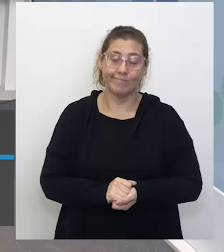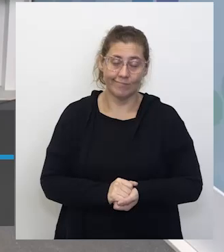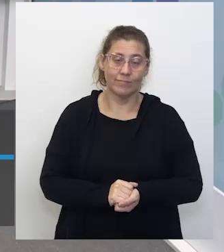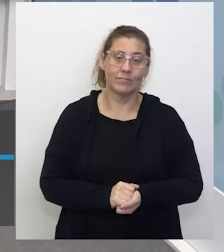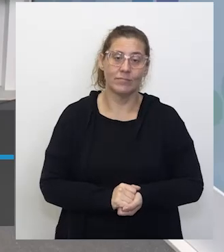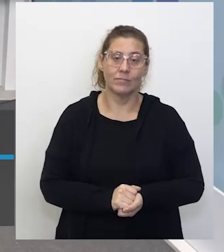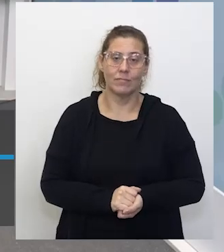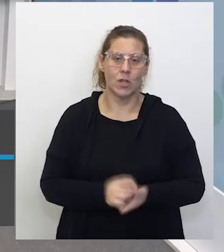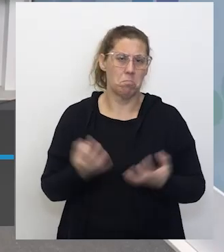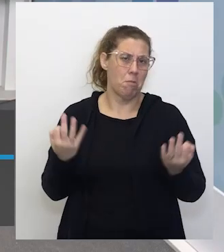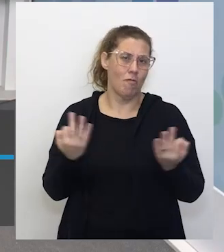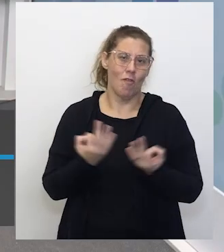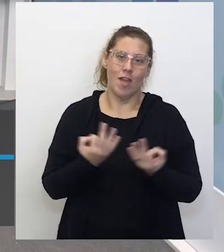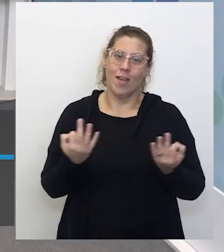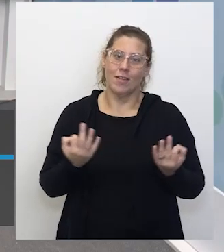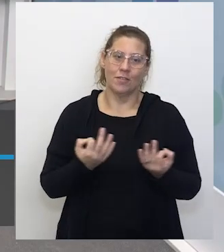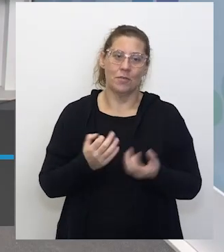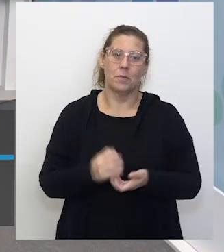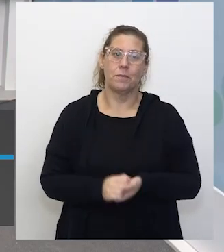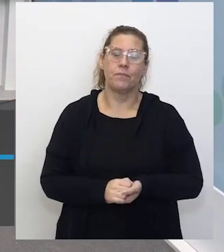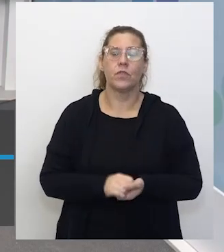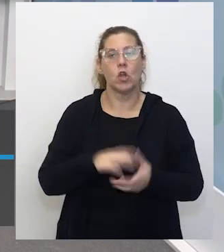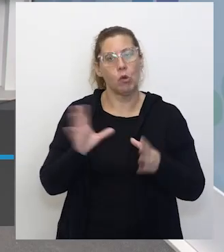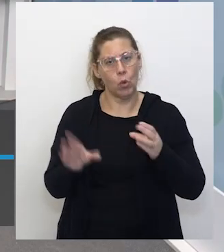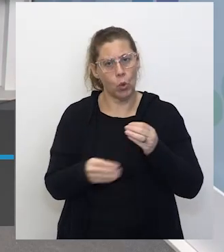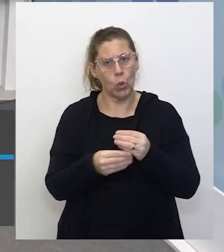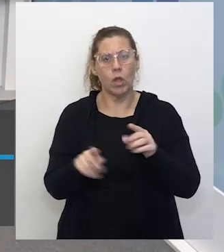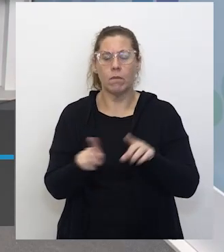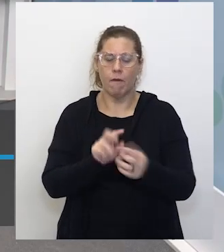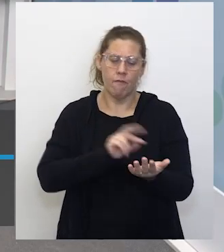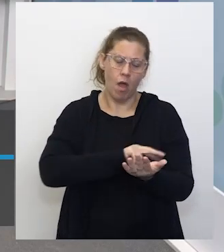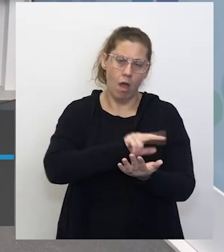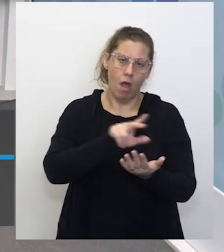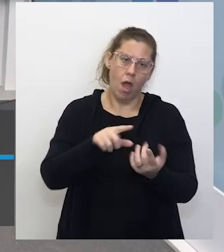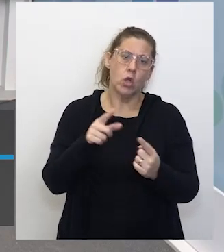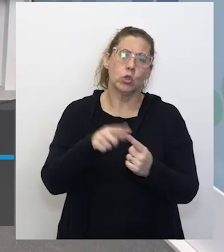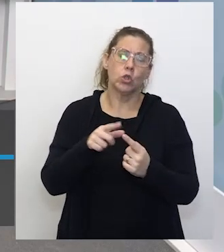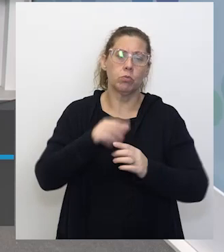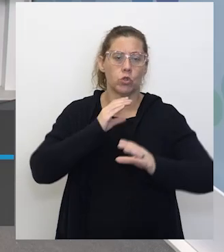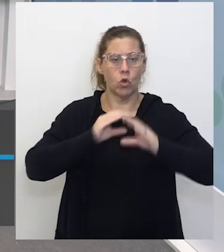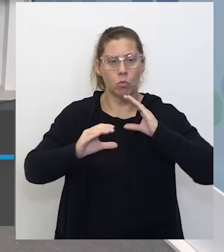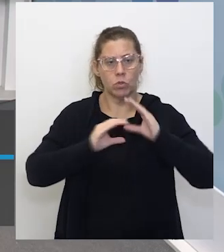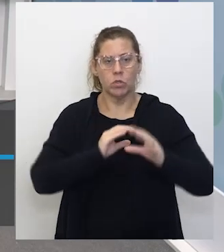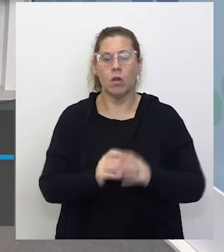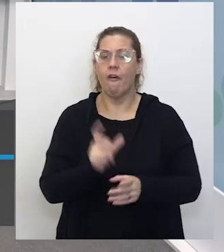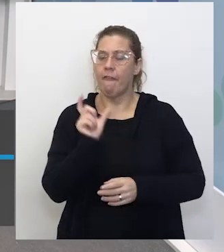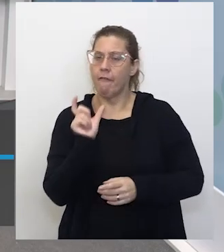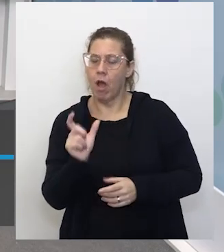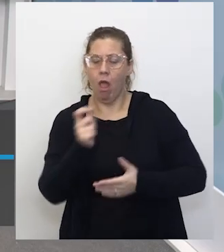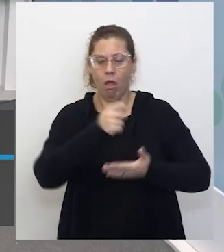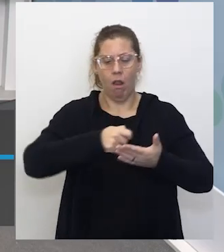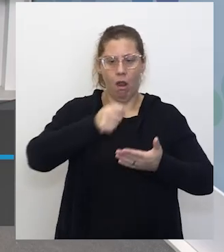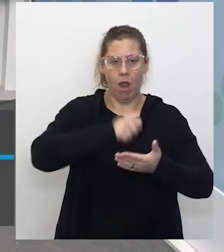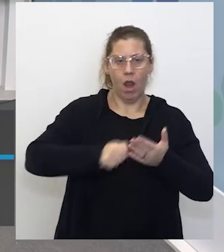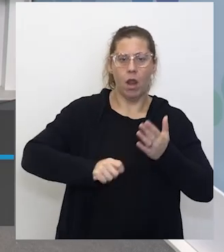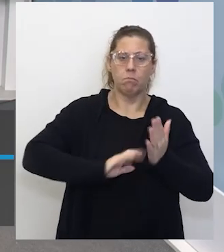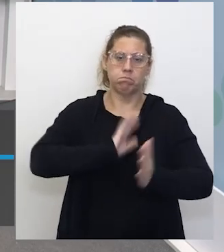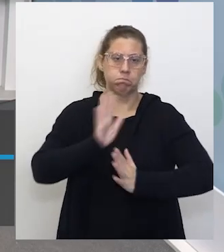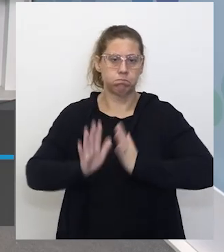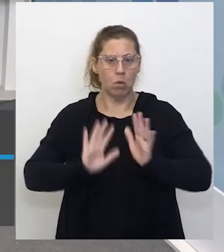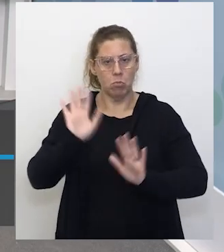né? Professor, perfeito. E aí colocaram, né, que existem vários tipos de comunicação, falada, escrita, gestos,